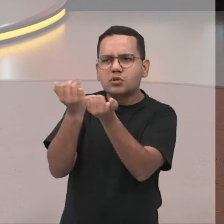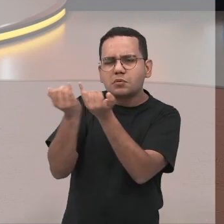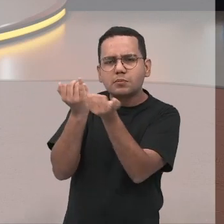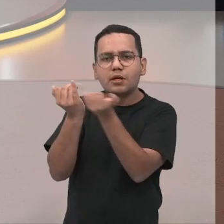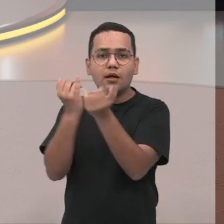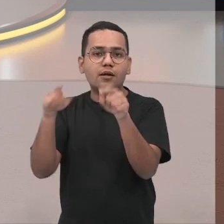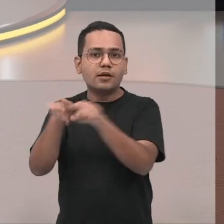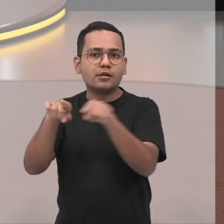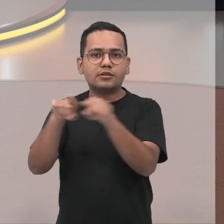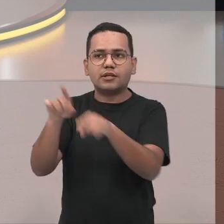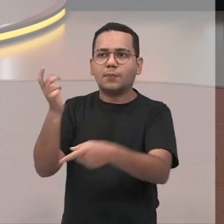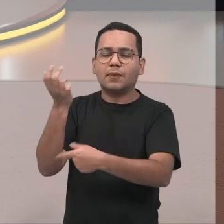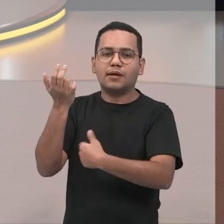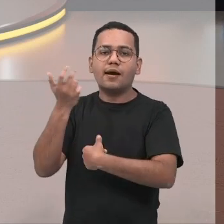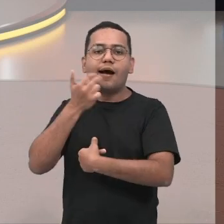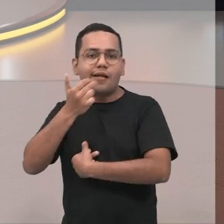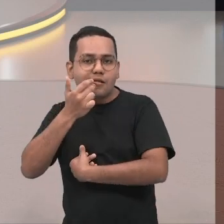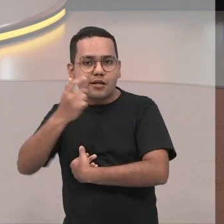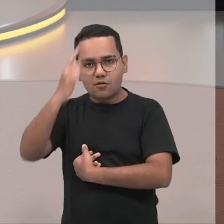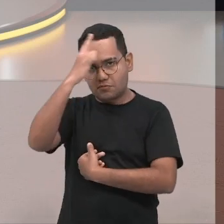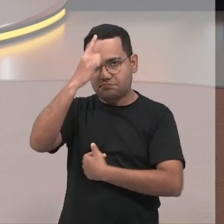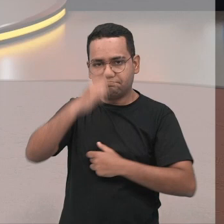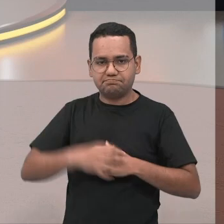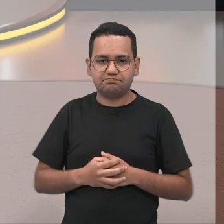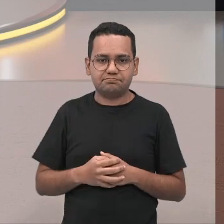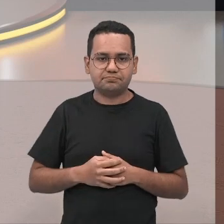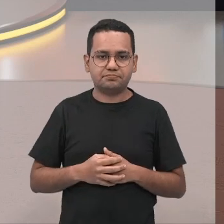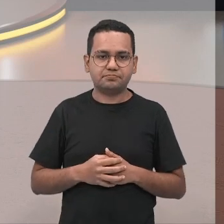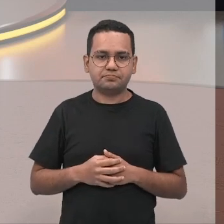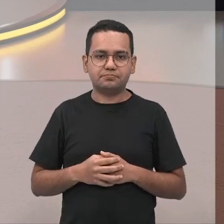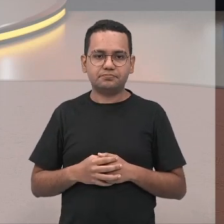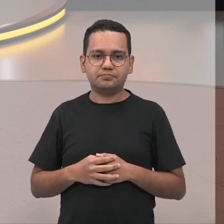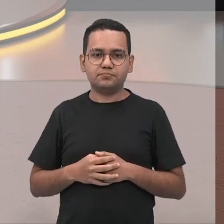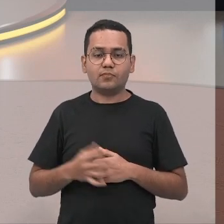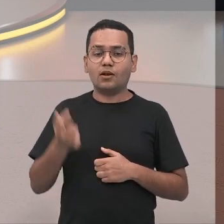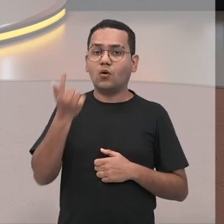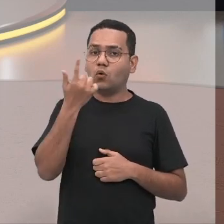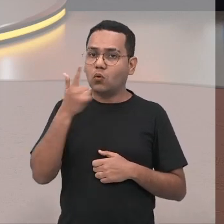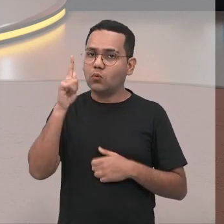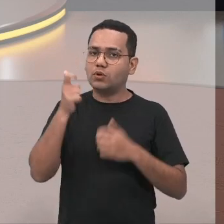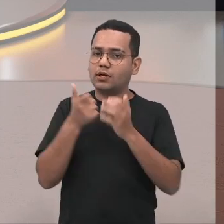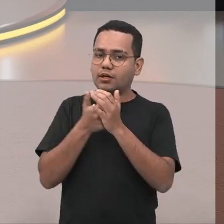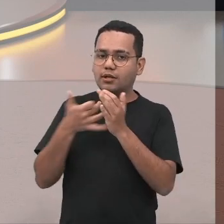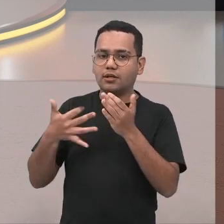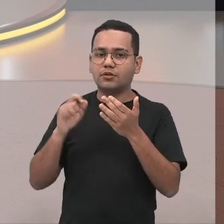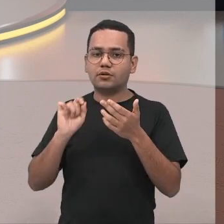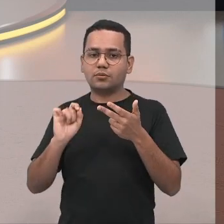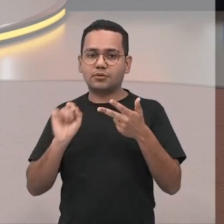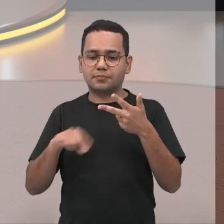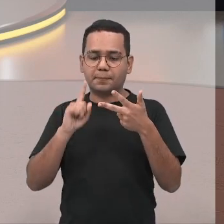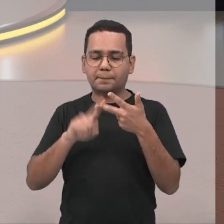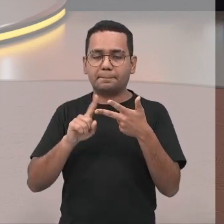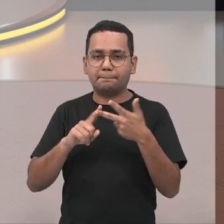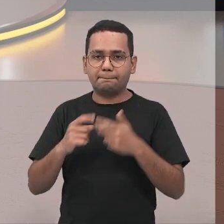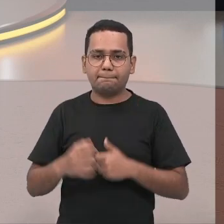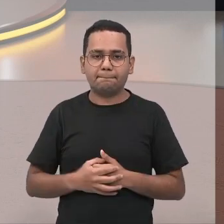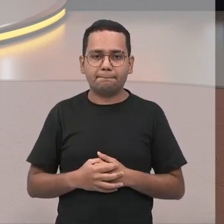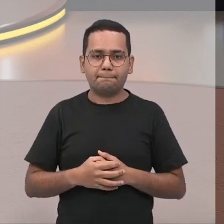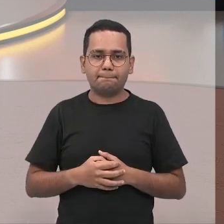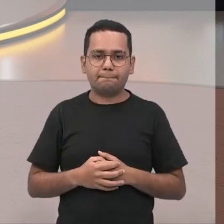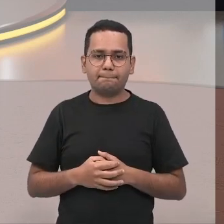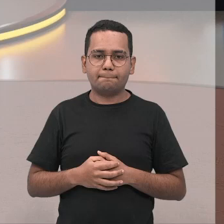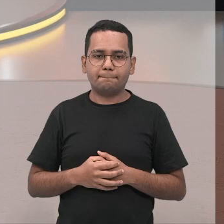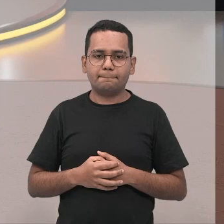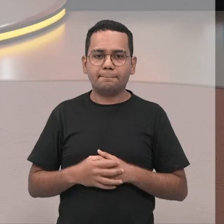comum. Outro fator que trouxe para a gente, que desencadeou o conflito, vamos lá, gente? Eram justamente as